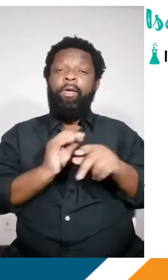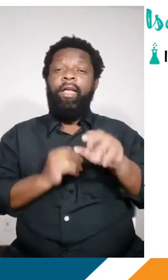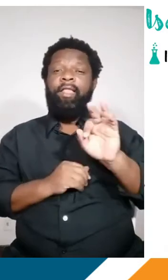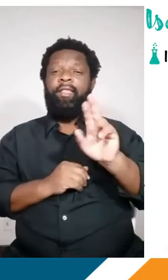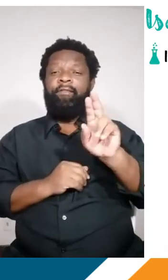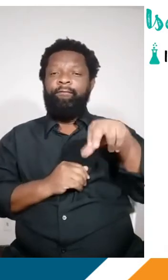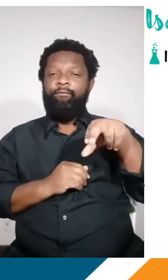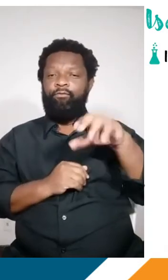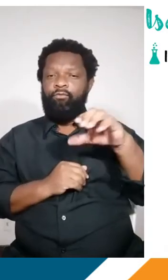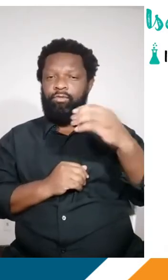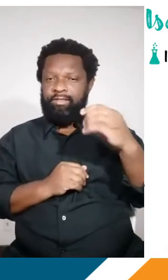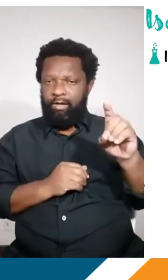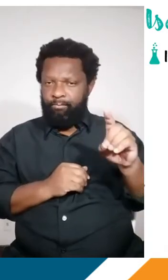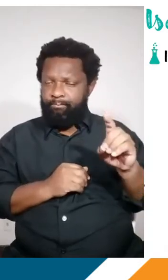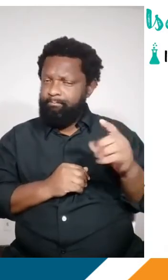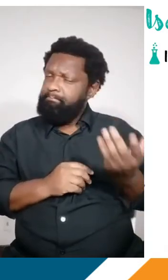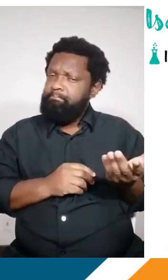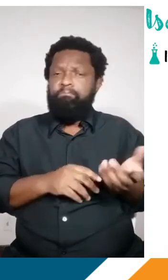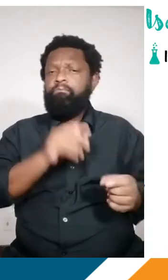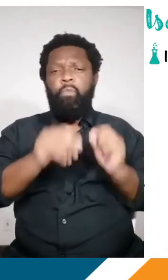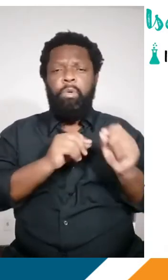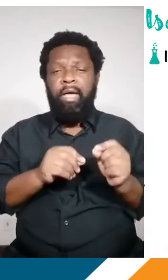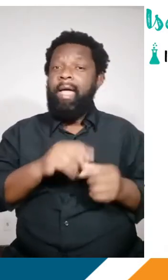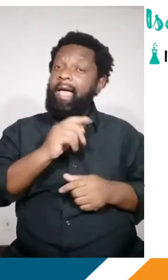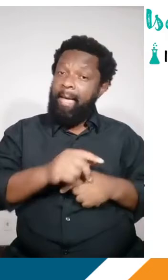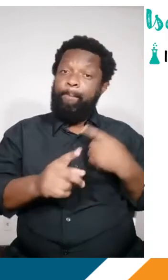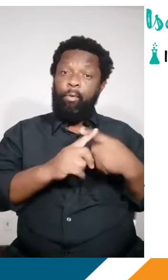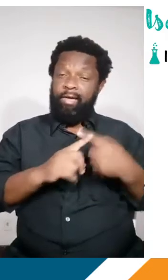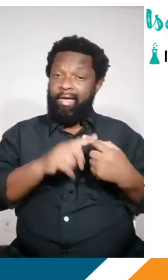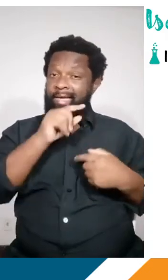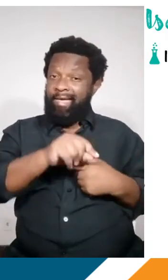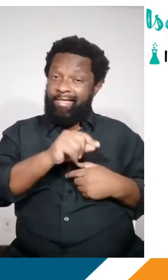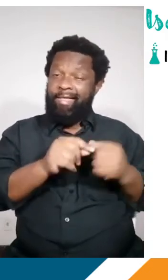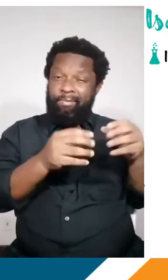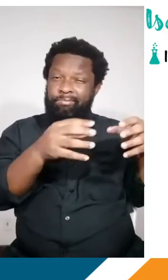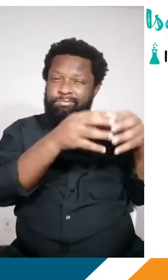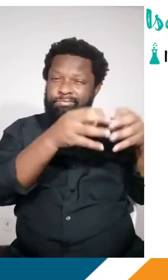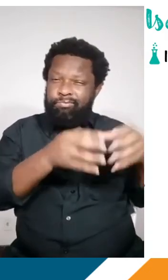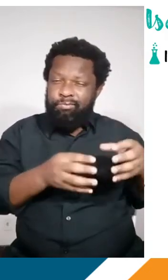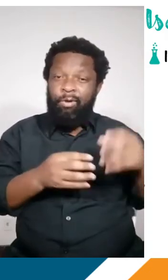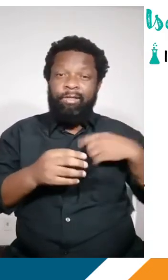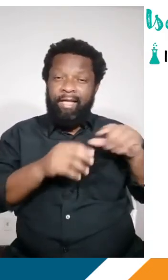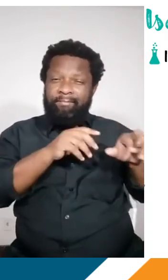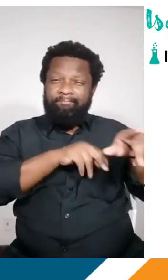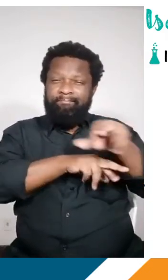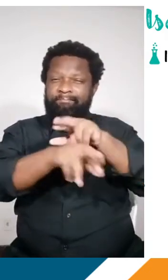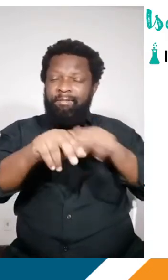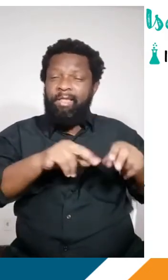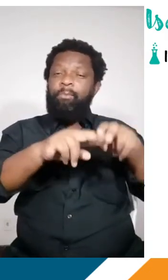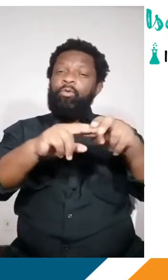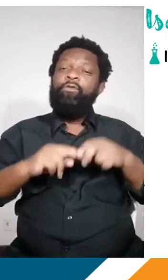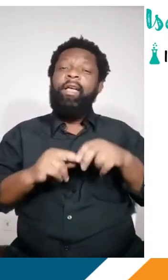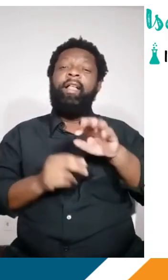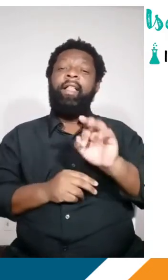de função. Bom, se eu digo que essa isomeria de função é justamente porque esses compostos vão se diferenciar